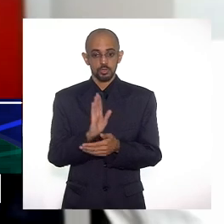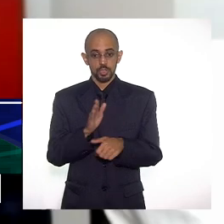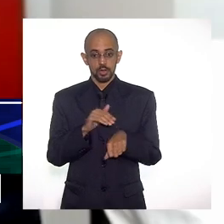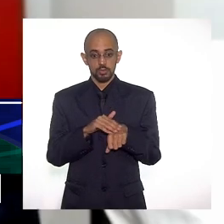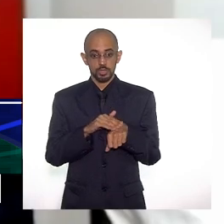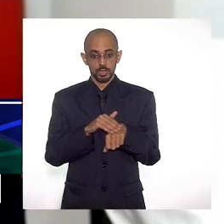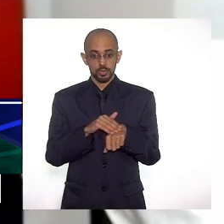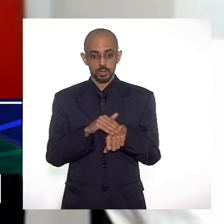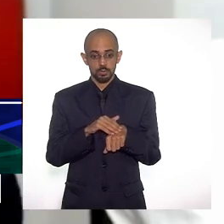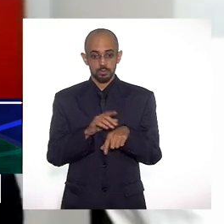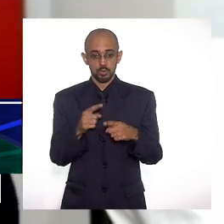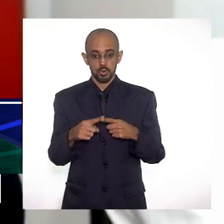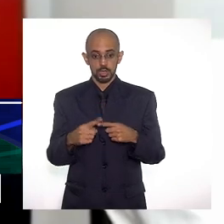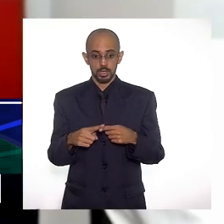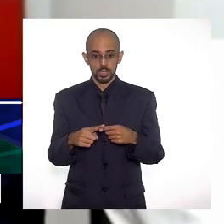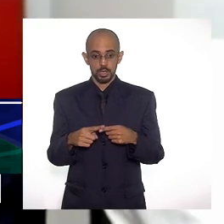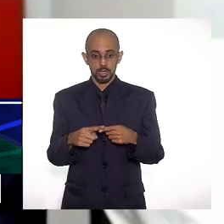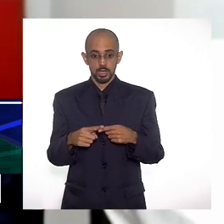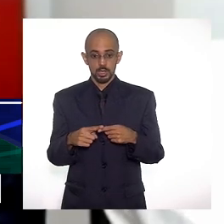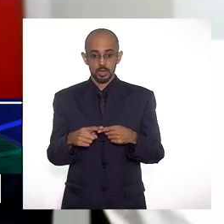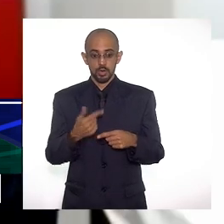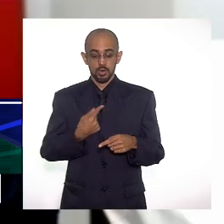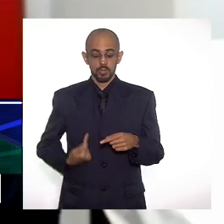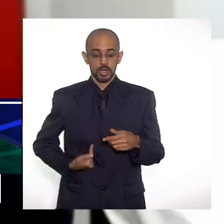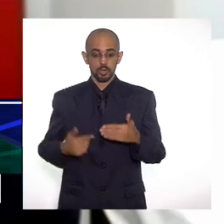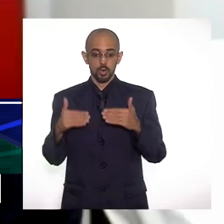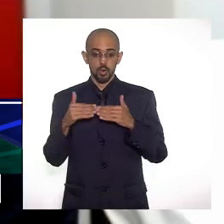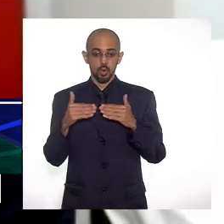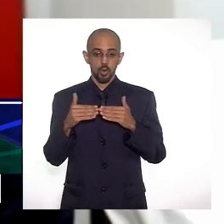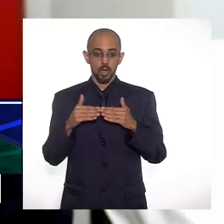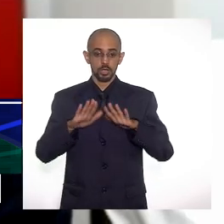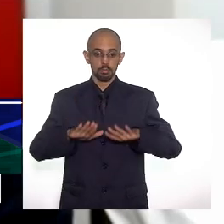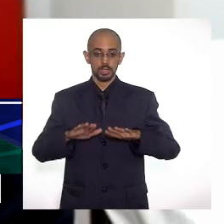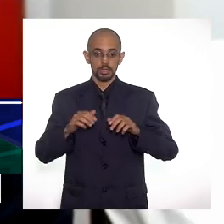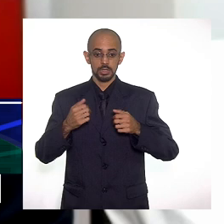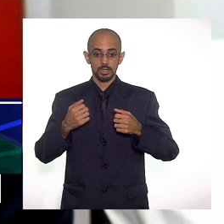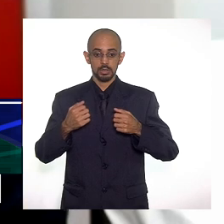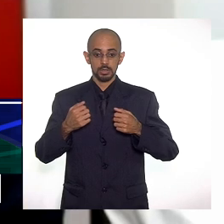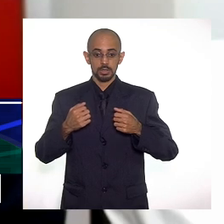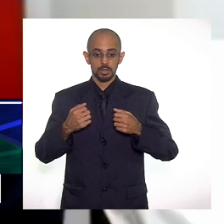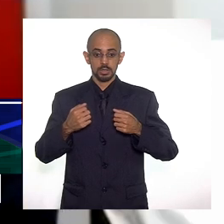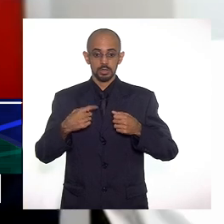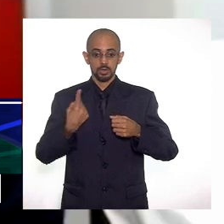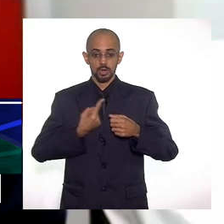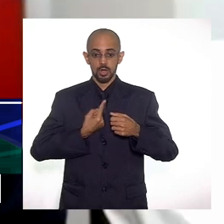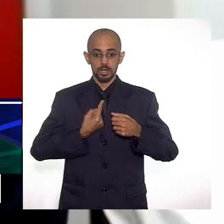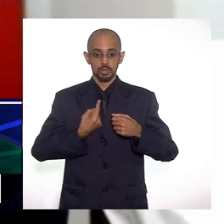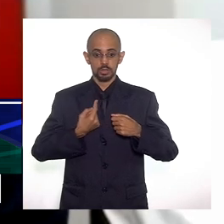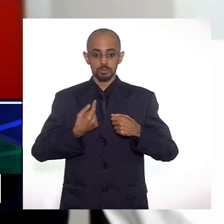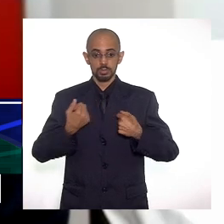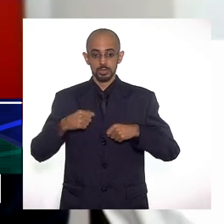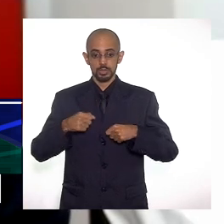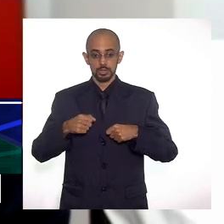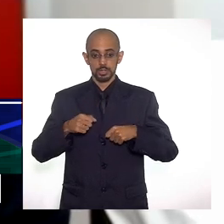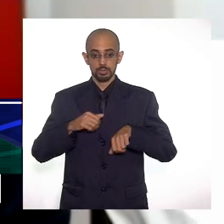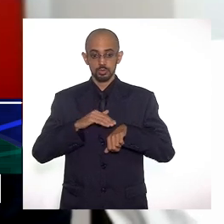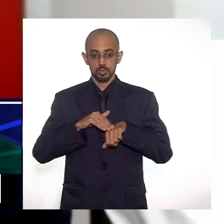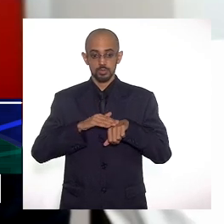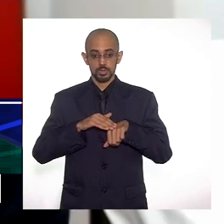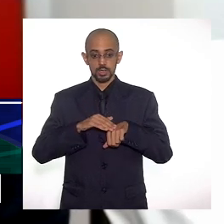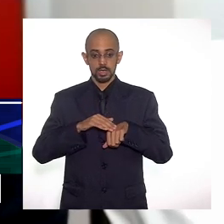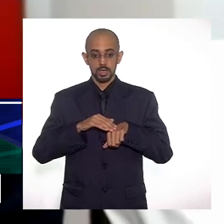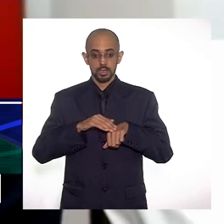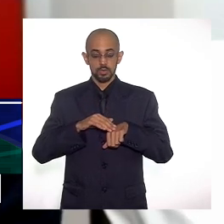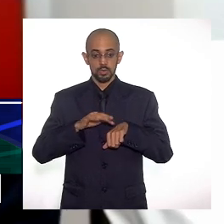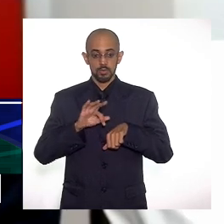que ele concorda, só que ele tem que ser... Nós vamos combater a Secretaria de Fazenda, que vai emitir o ICMS na